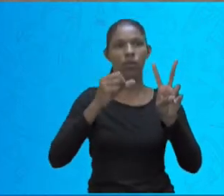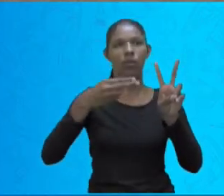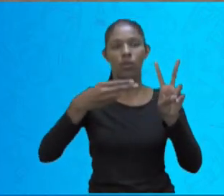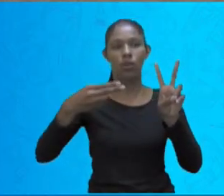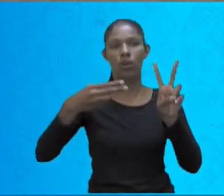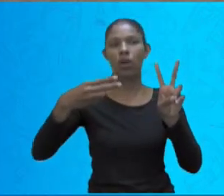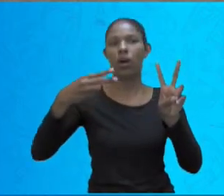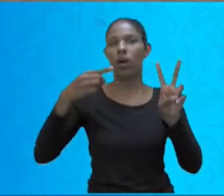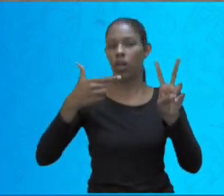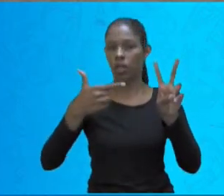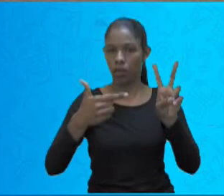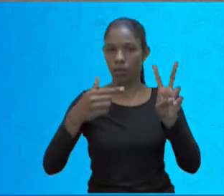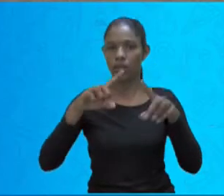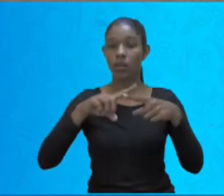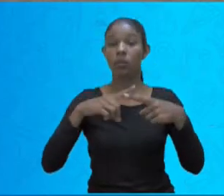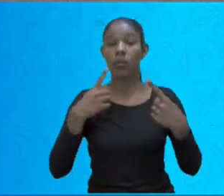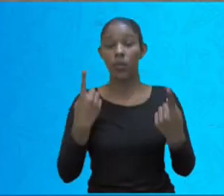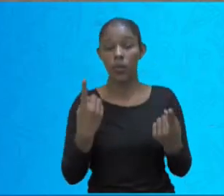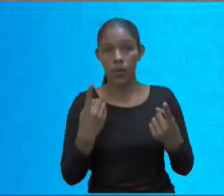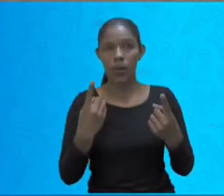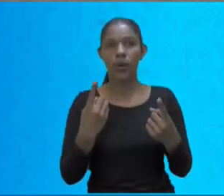é igual a 128.